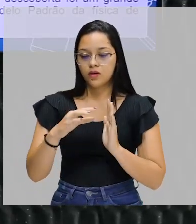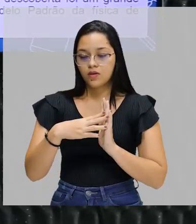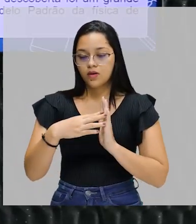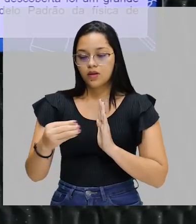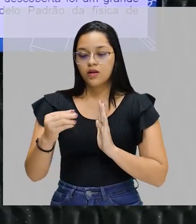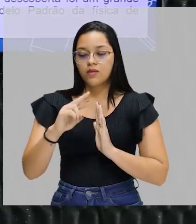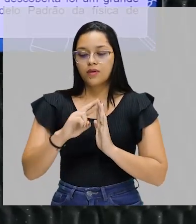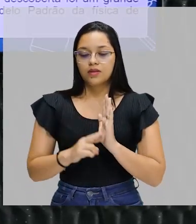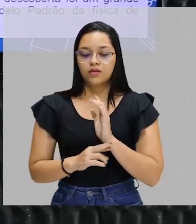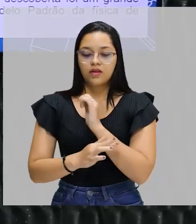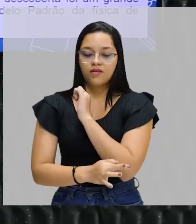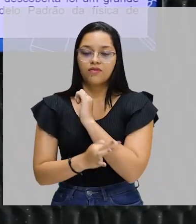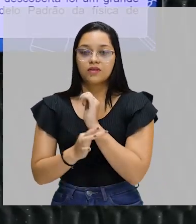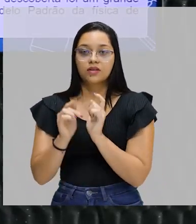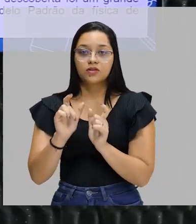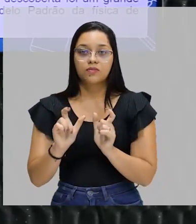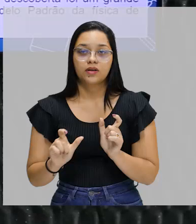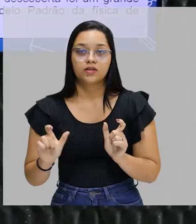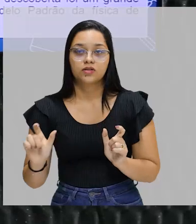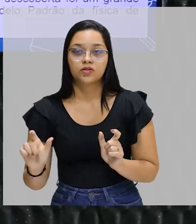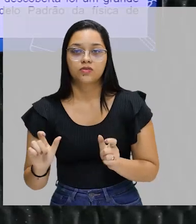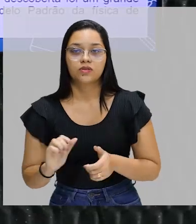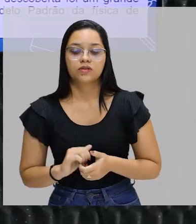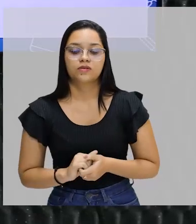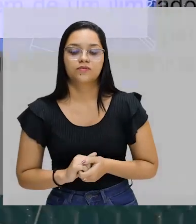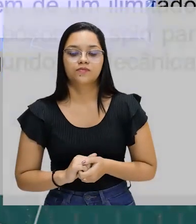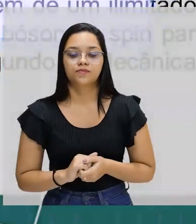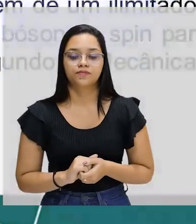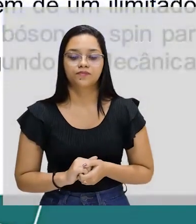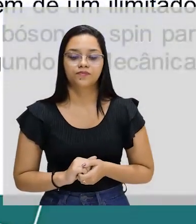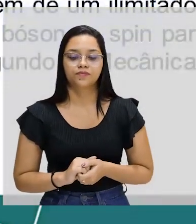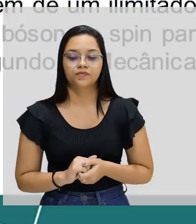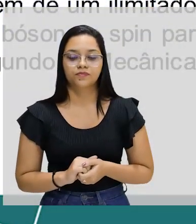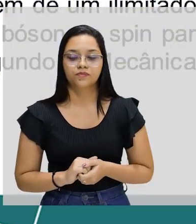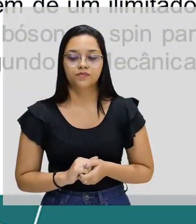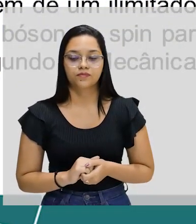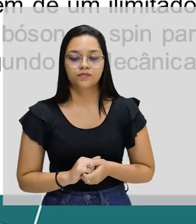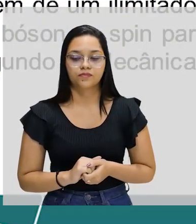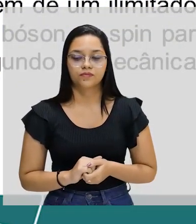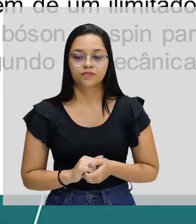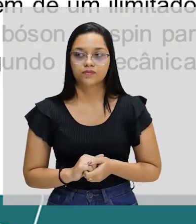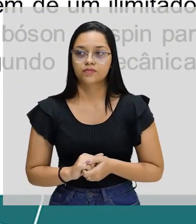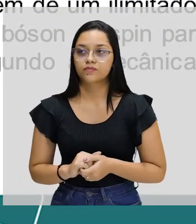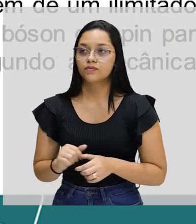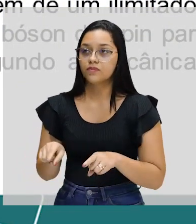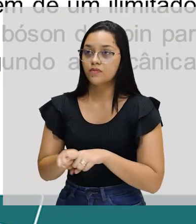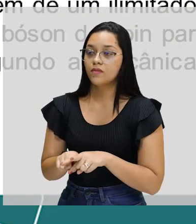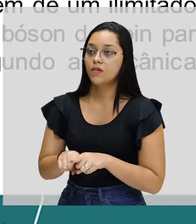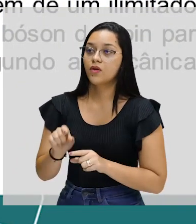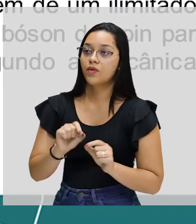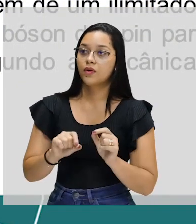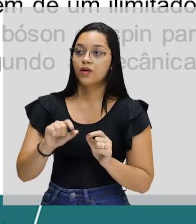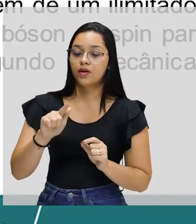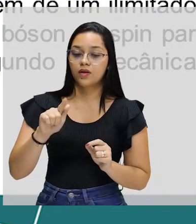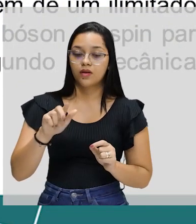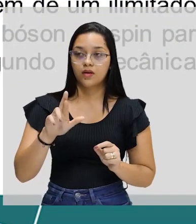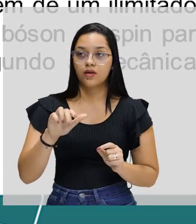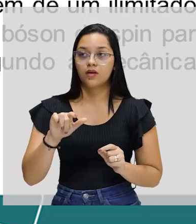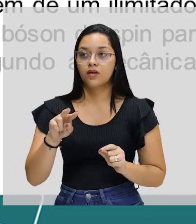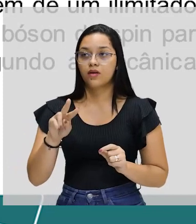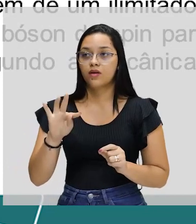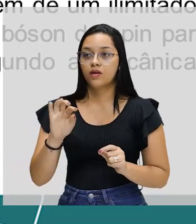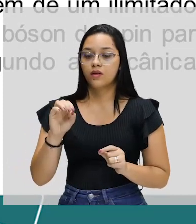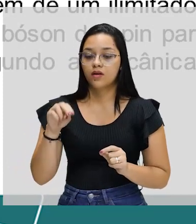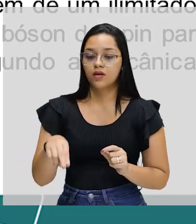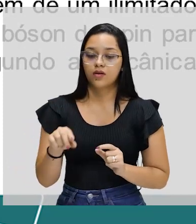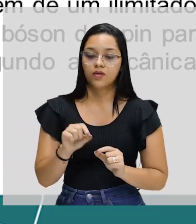para o que hoje é chamado de modelo padrão da física de partículas, tá ok? A última partícula aqui é o gráviton.